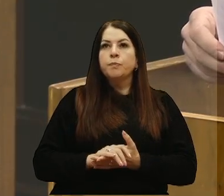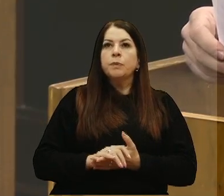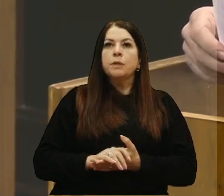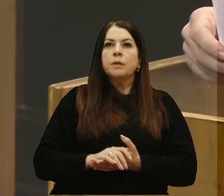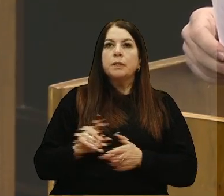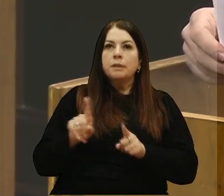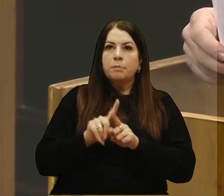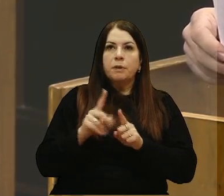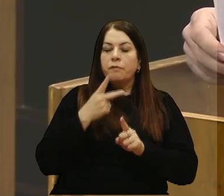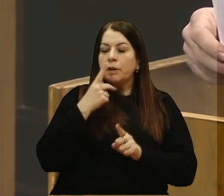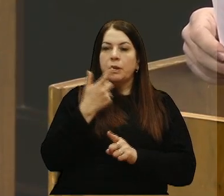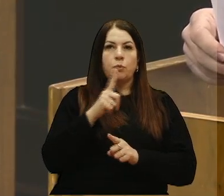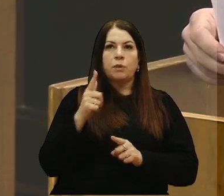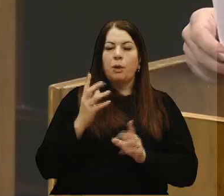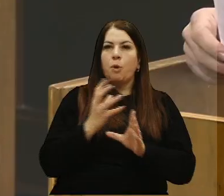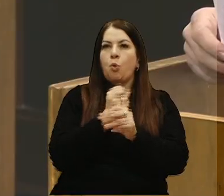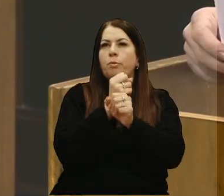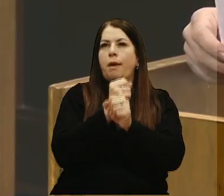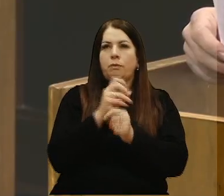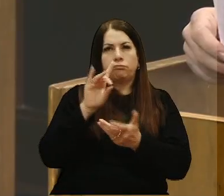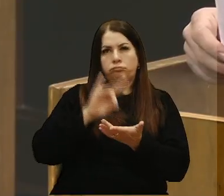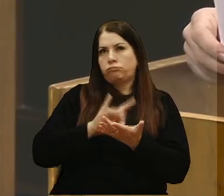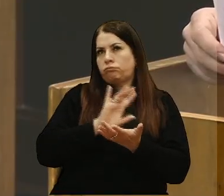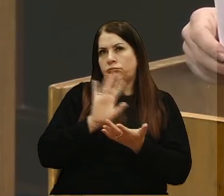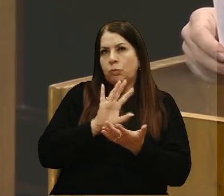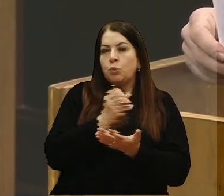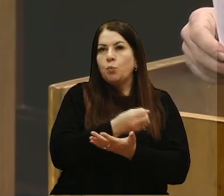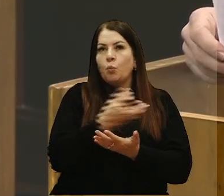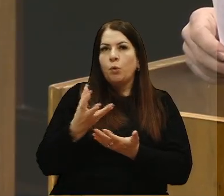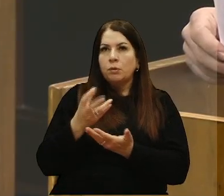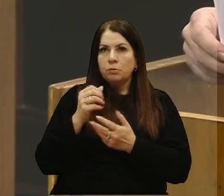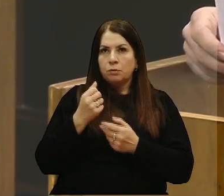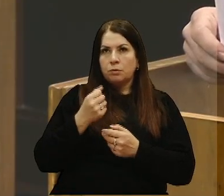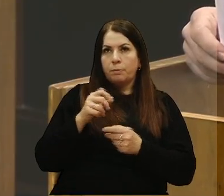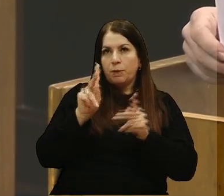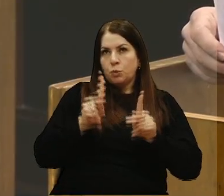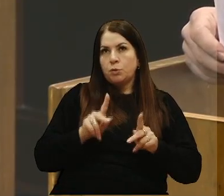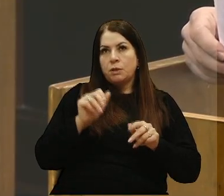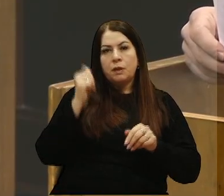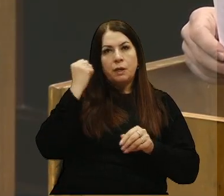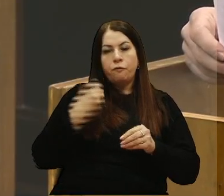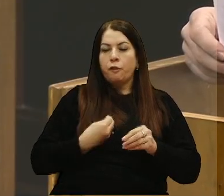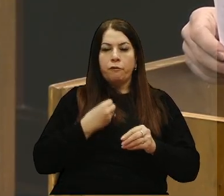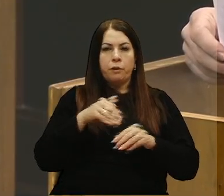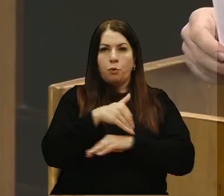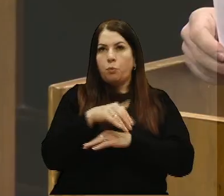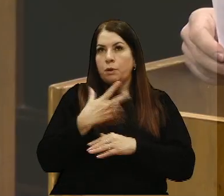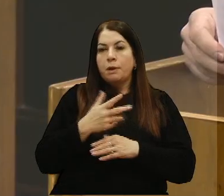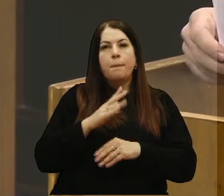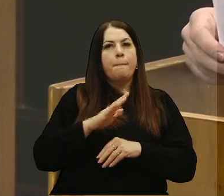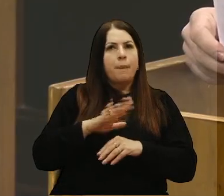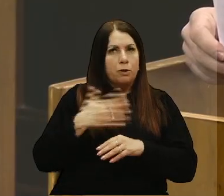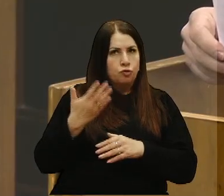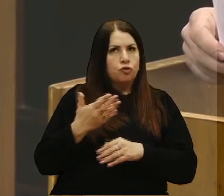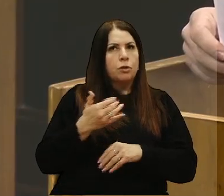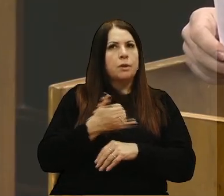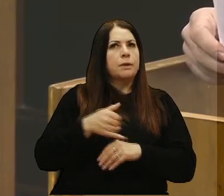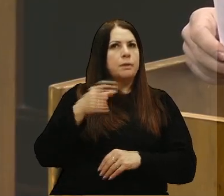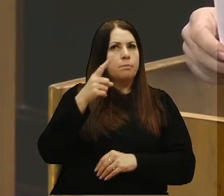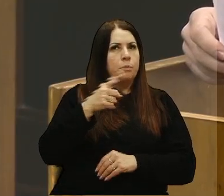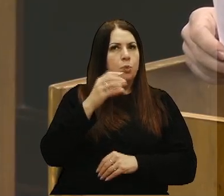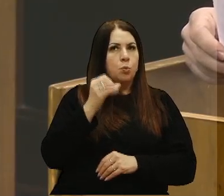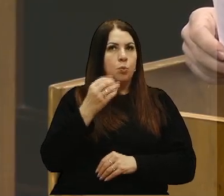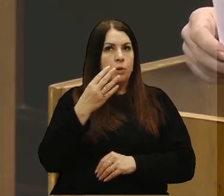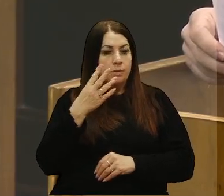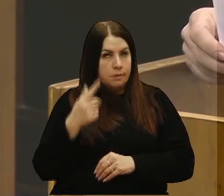Diz também que não há uma contagem oficial de quantos moradores são, mas que já passaram ao longo desse ano